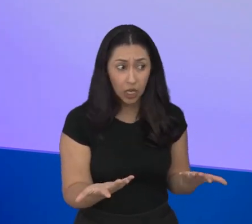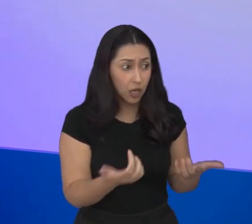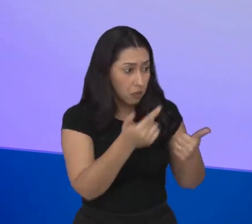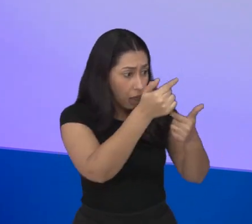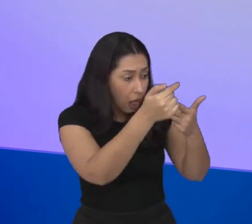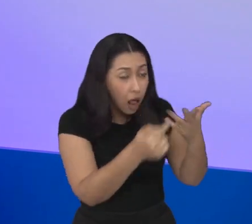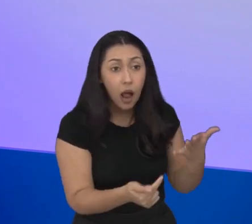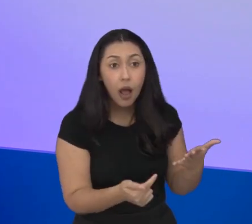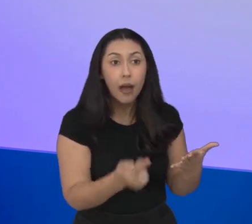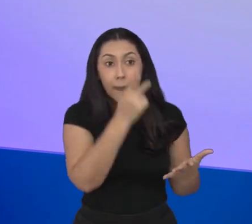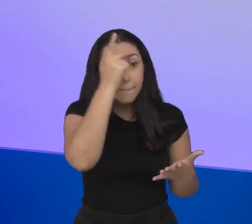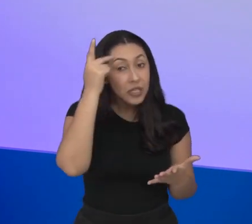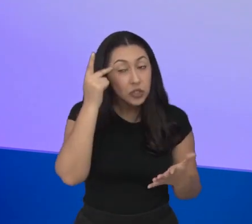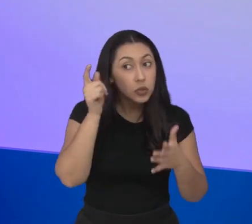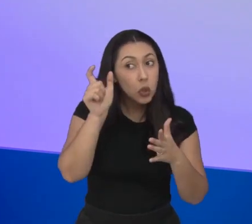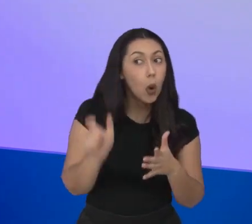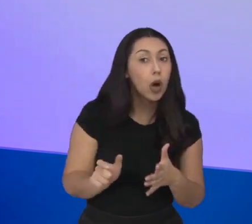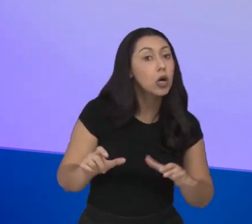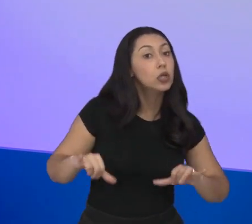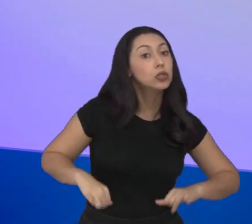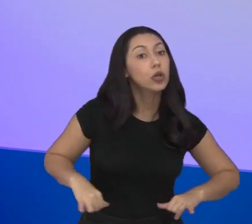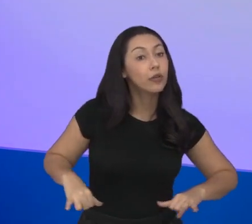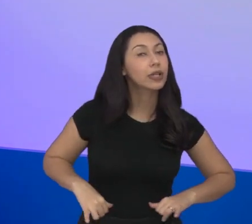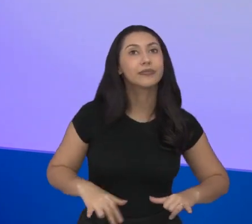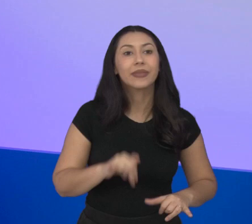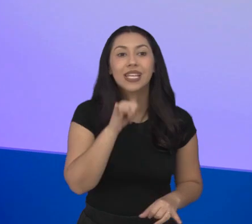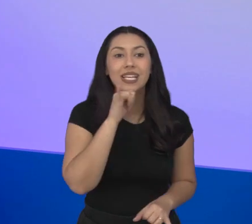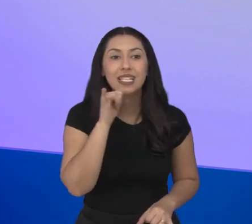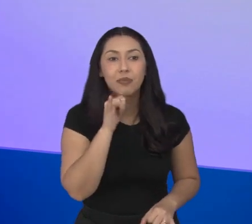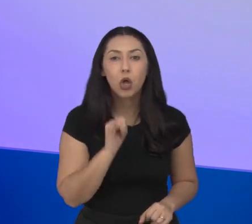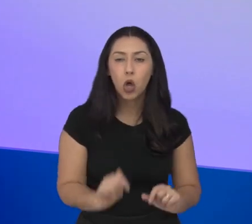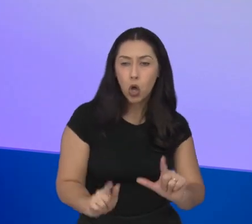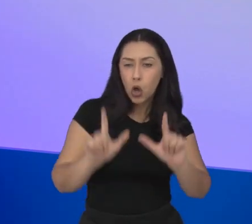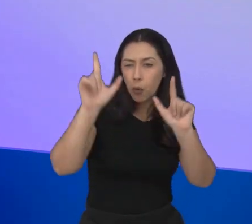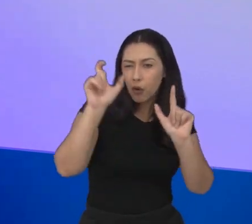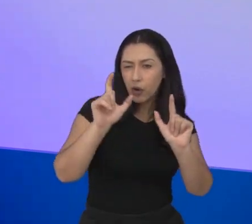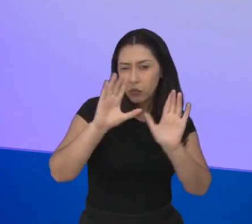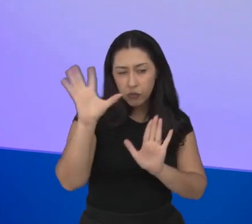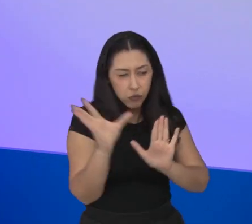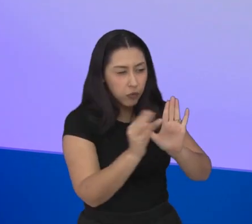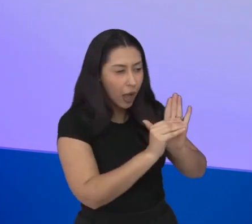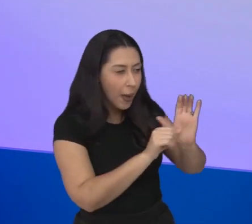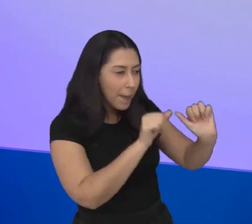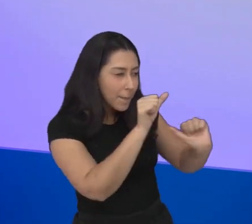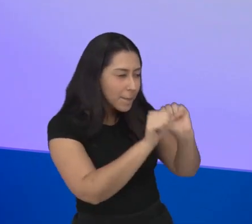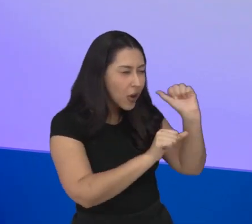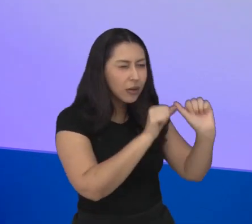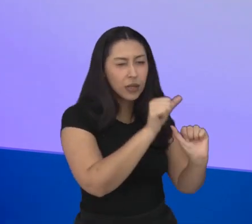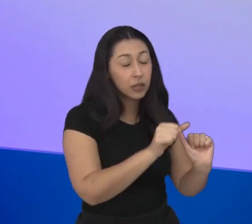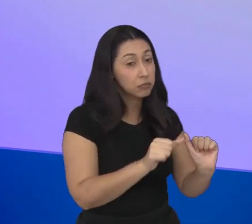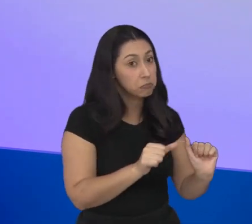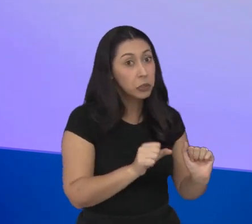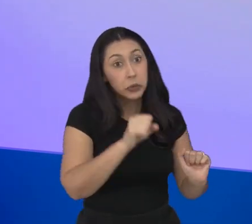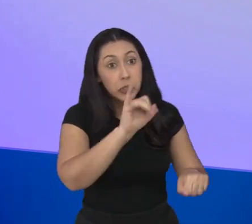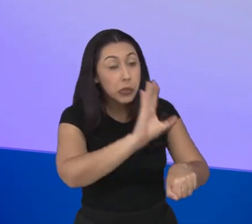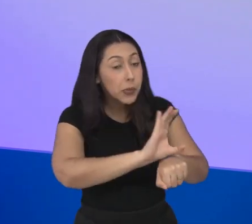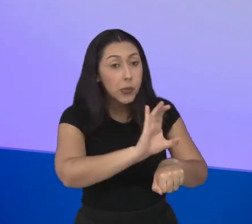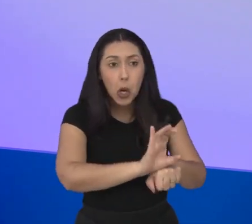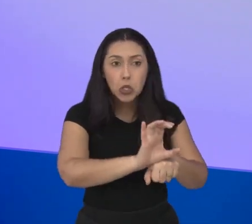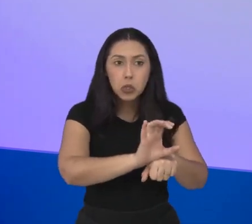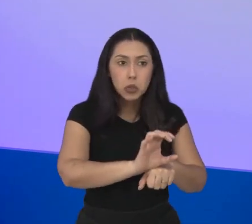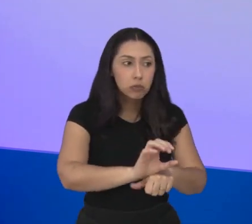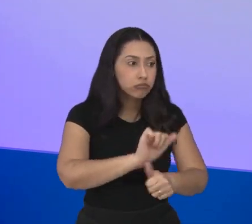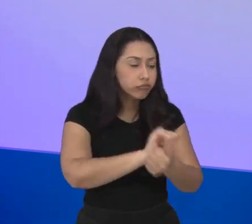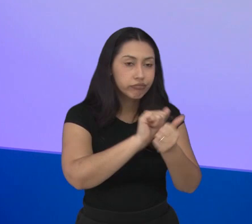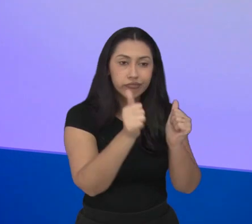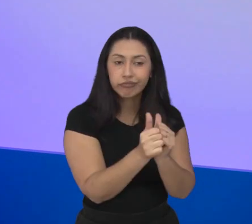artificial. Aí, imagina as pessoas que já estão sofrendo com isso. Pegaram uma foto delas, colocaram inteligência artificial, modificaram uma notícia. Se o Código Civil ele não é atualizado,